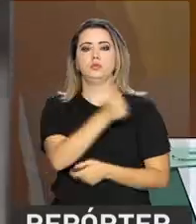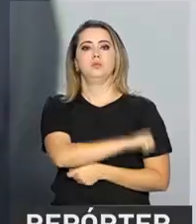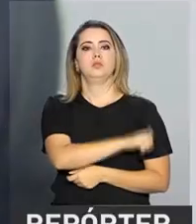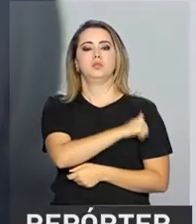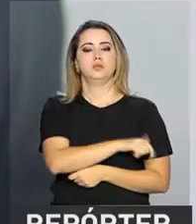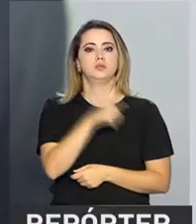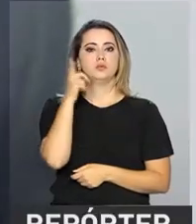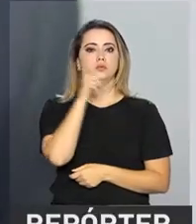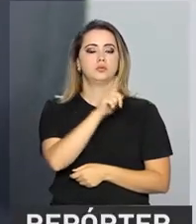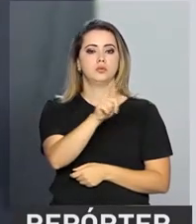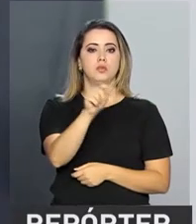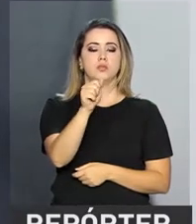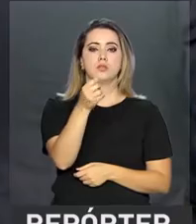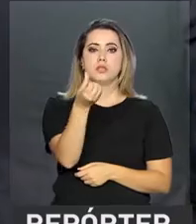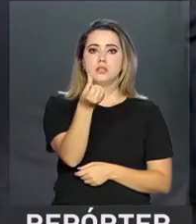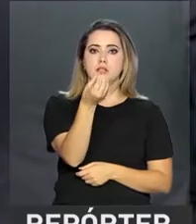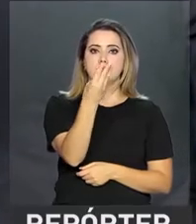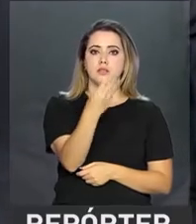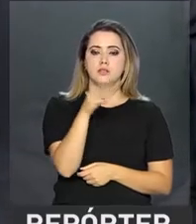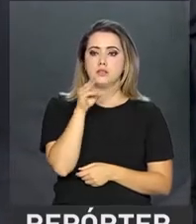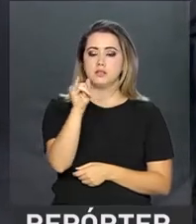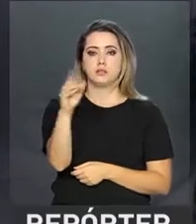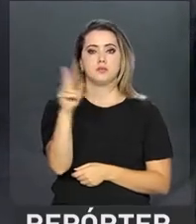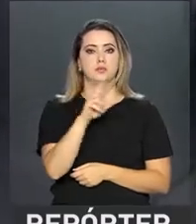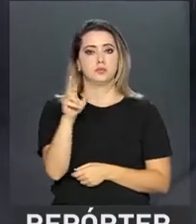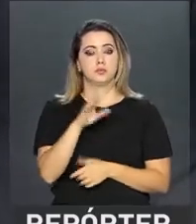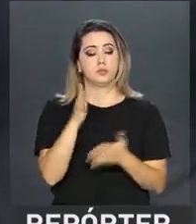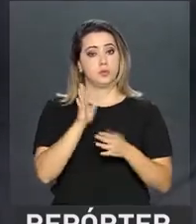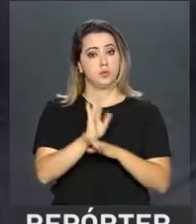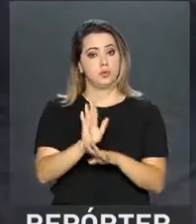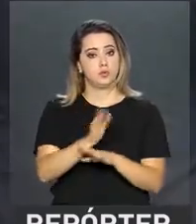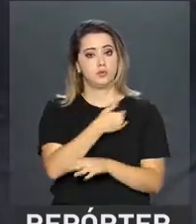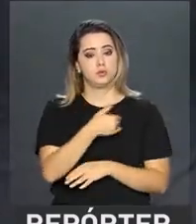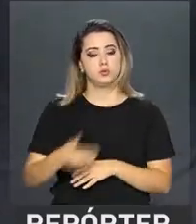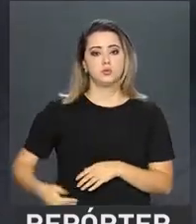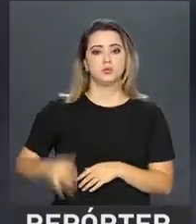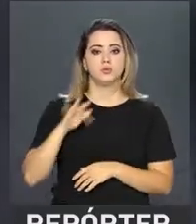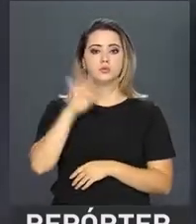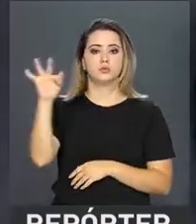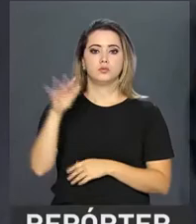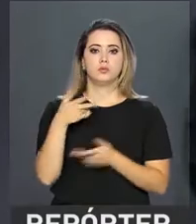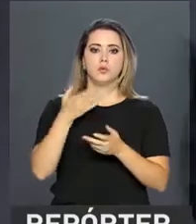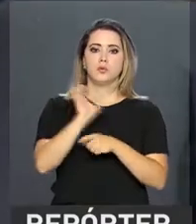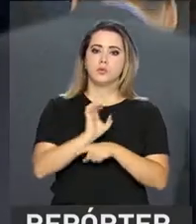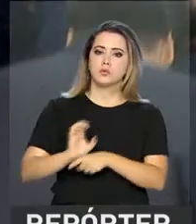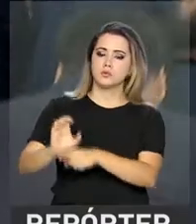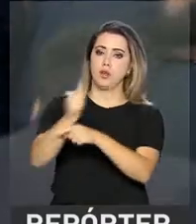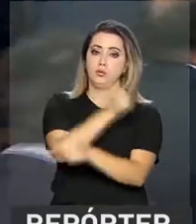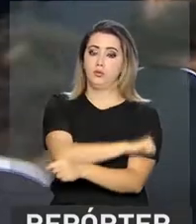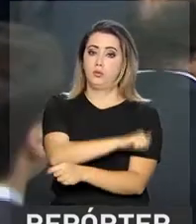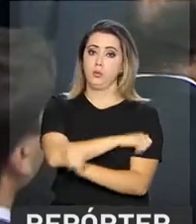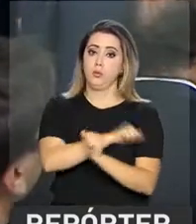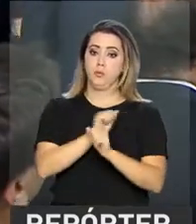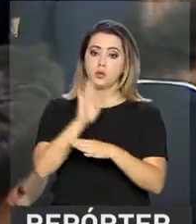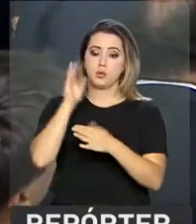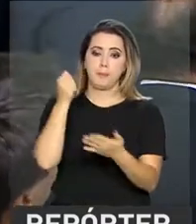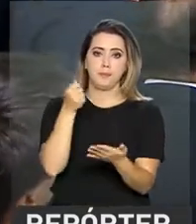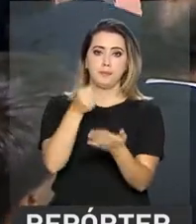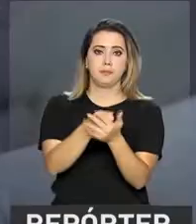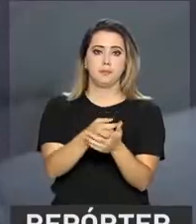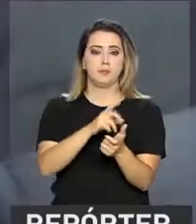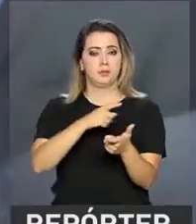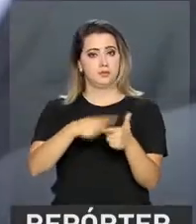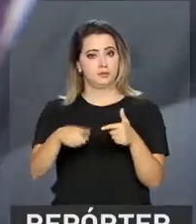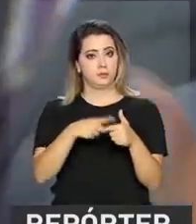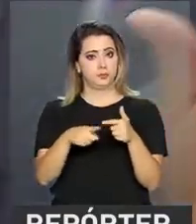janeiro chegar a 63 bilhões de reais com a ajuda do governo federal o estado vai poder usar os recursos para superar a grave crise